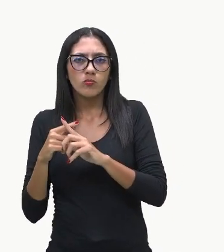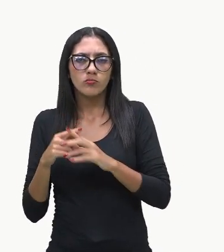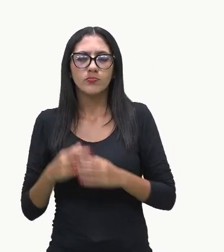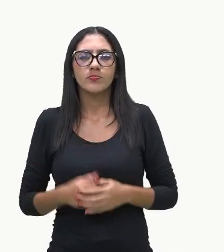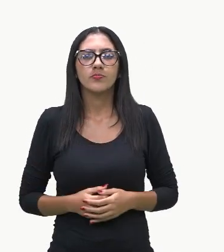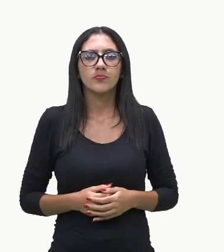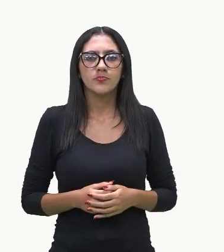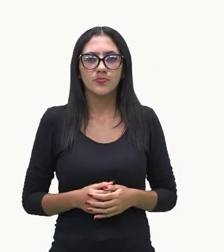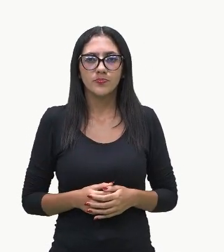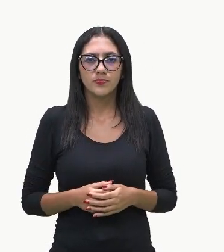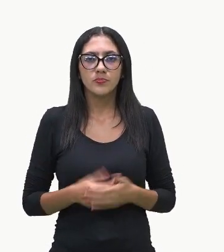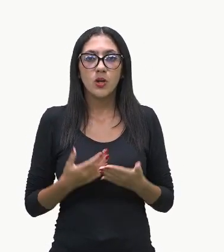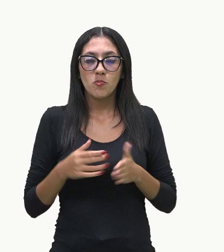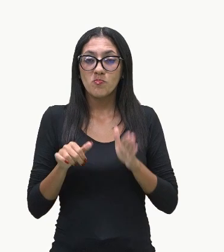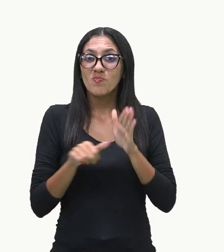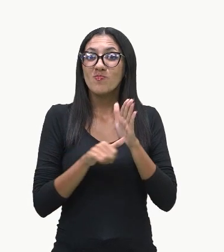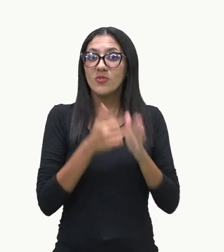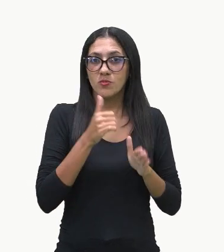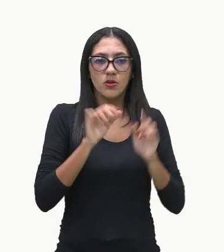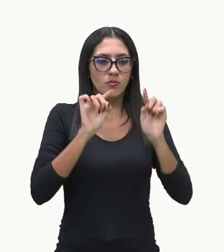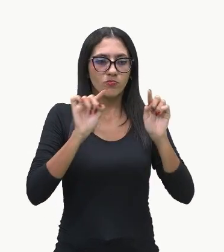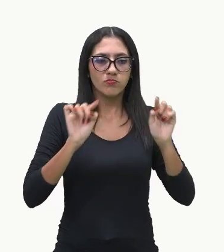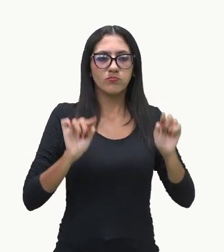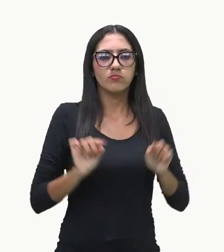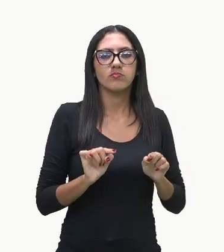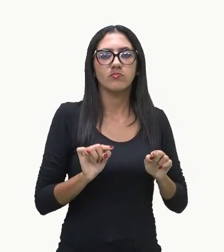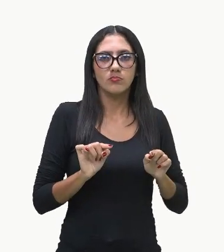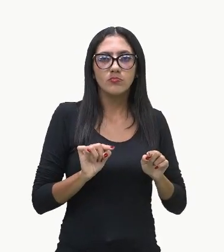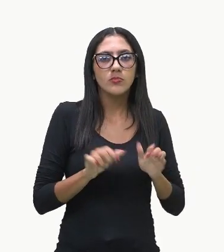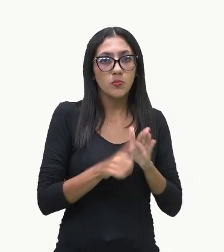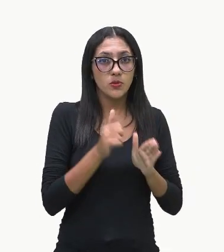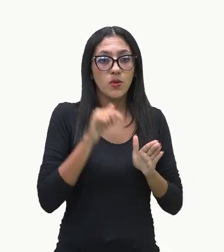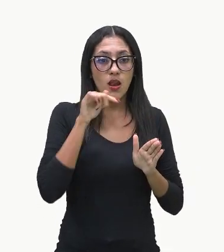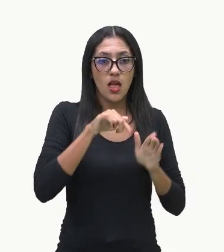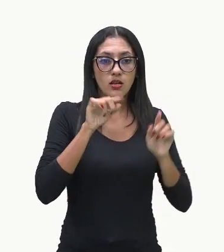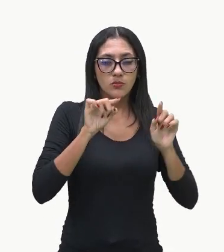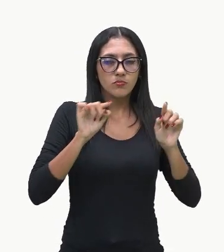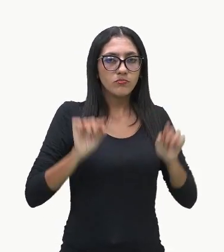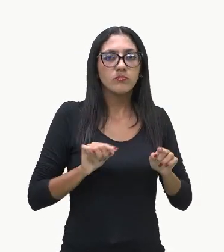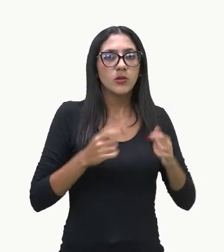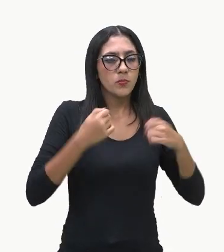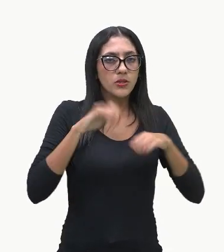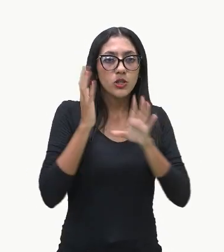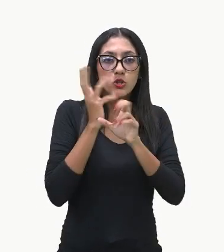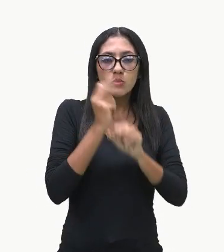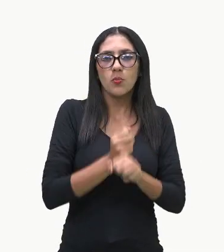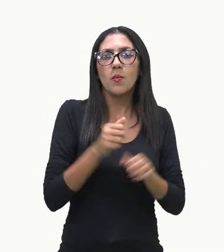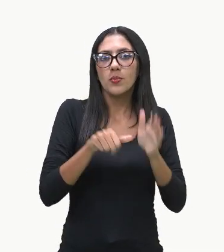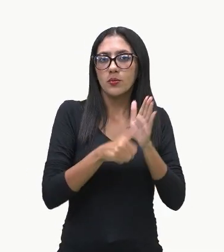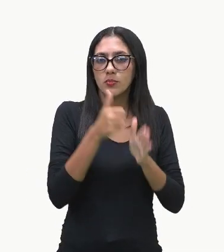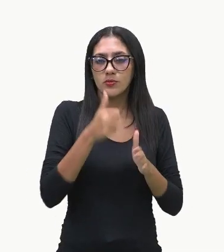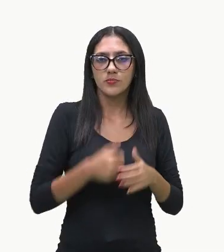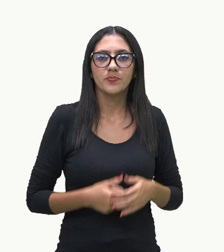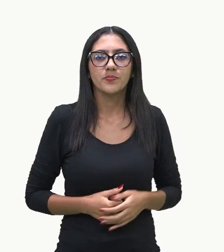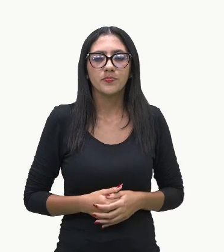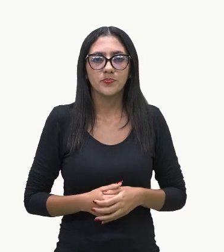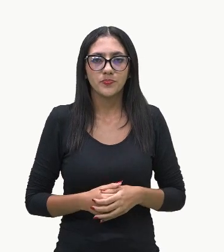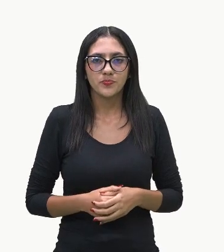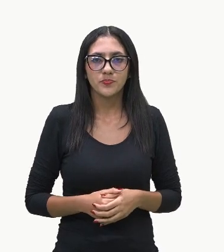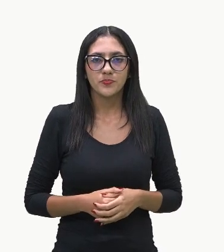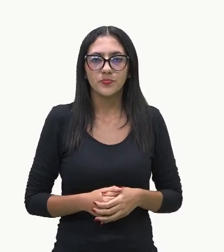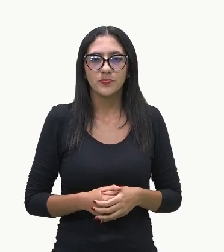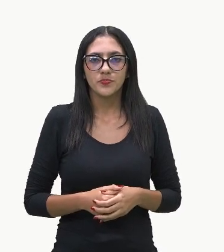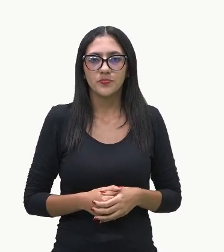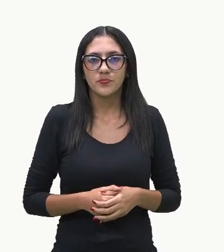primeiro aí a operação que aparece aqui dentro do parêntese. Então, vamos lá. Para um triângulo